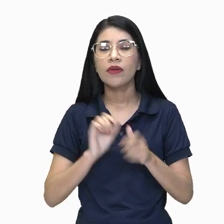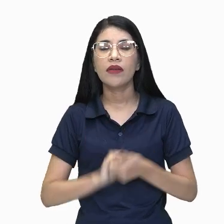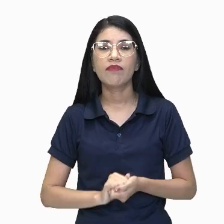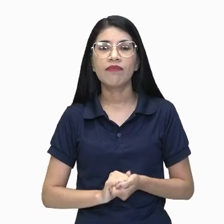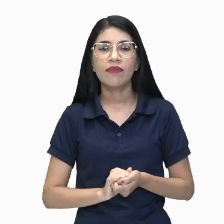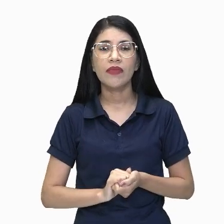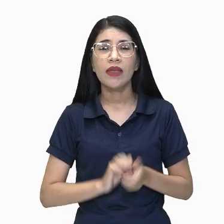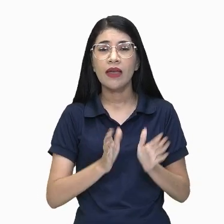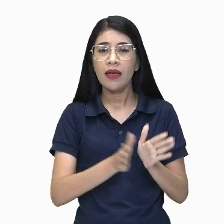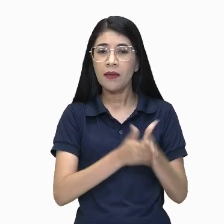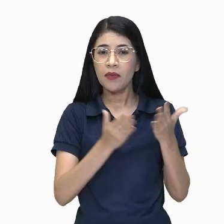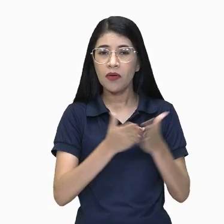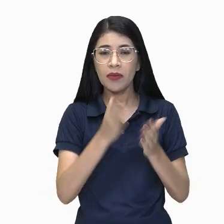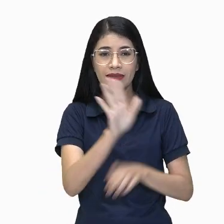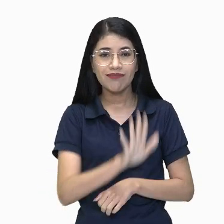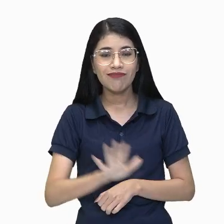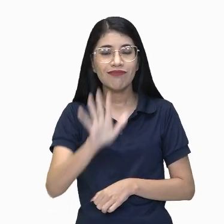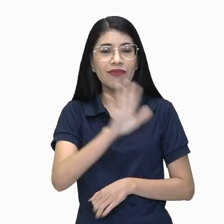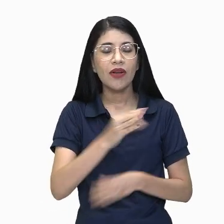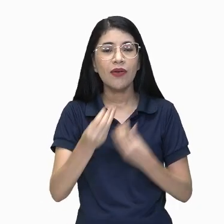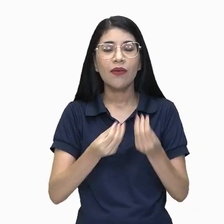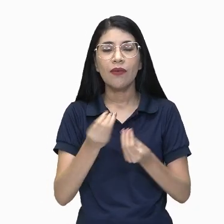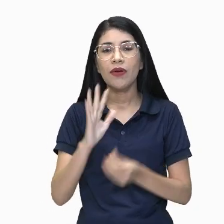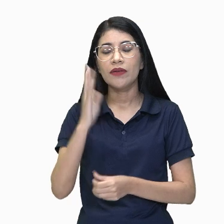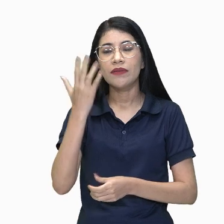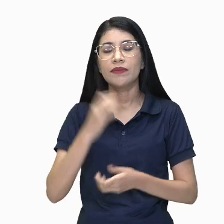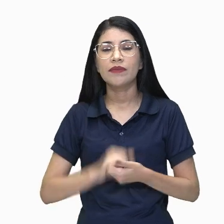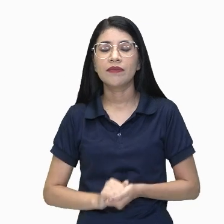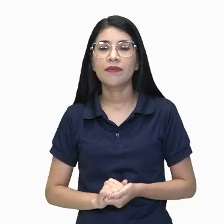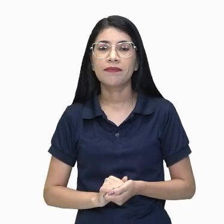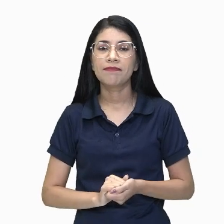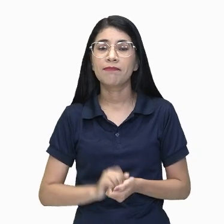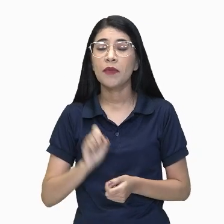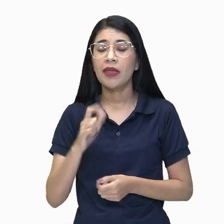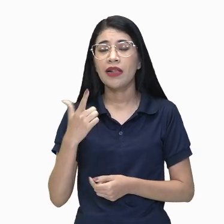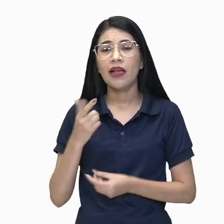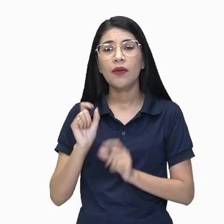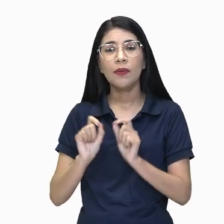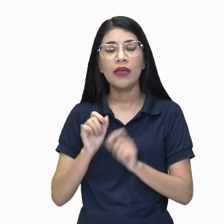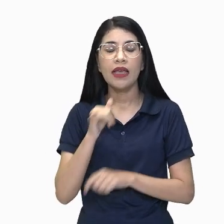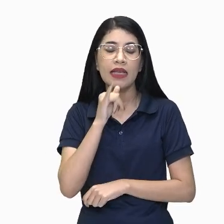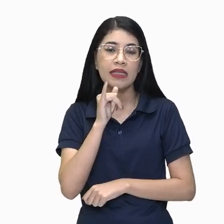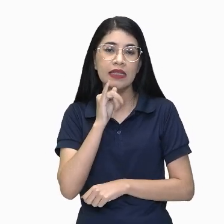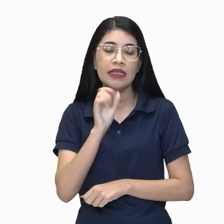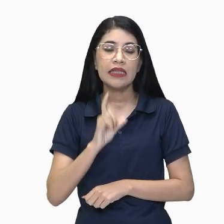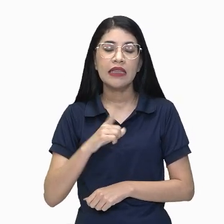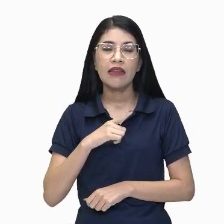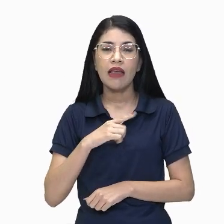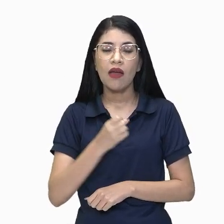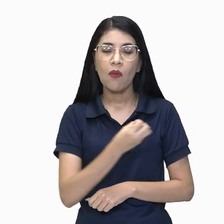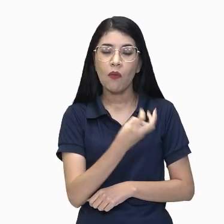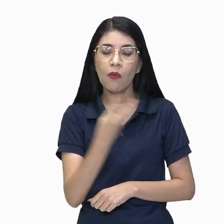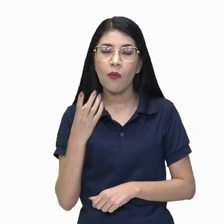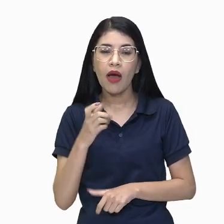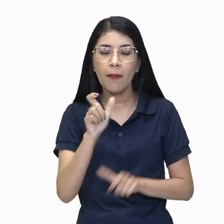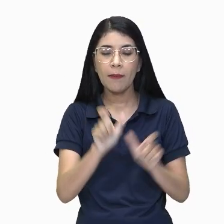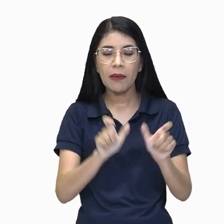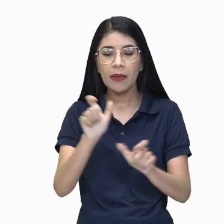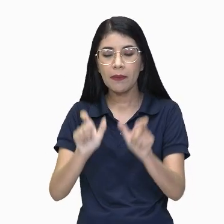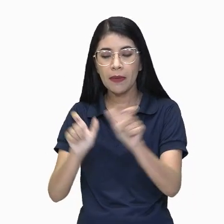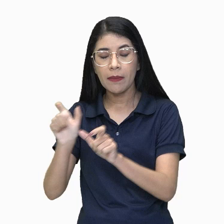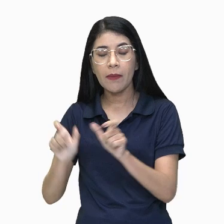pobreza generalizada. Claro, né, se você tem uma quantidade de pessoas que